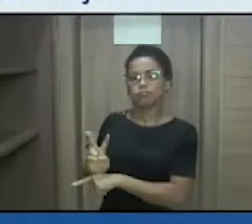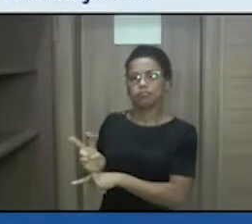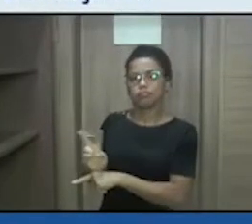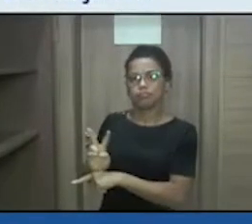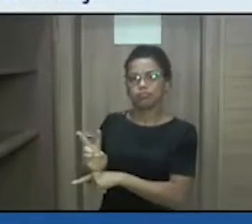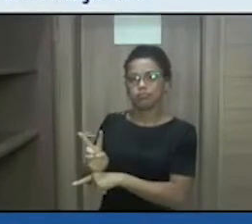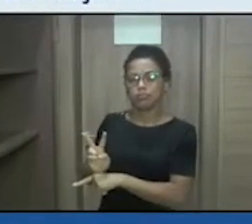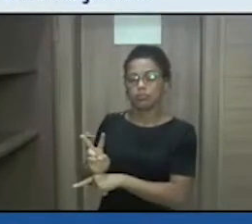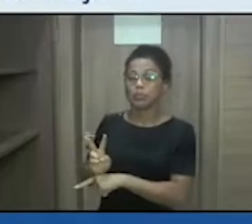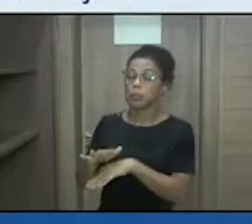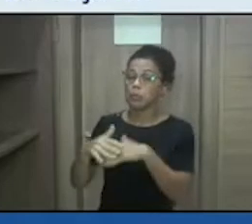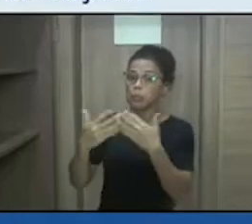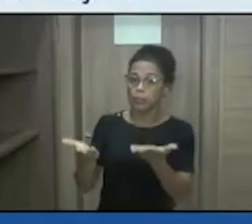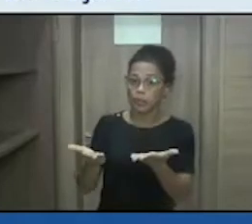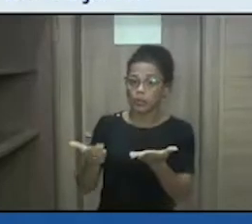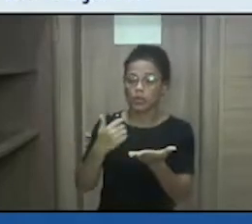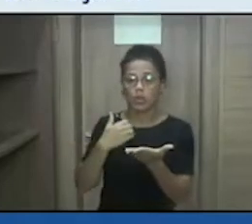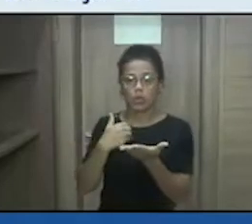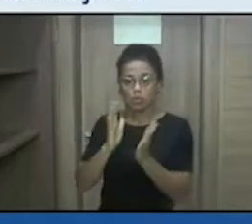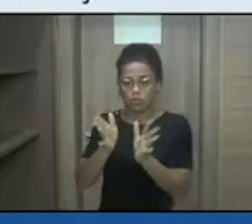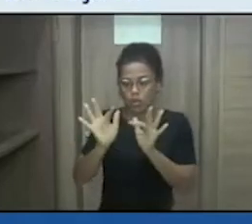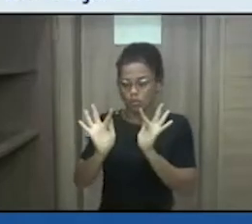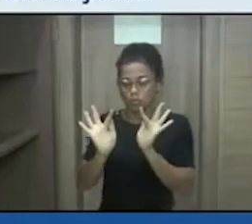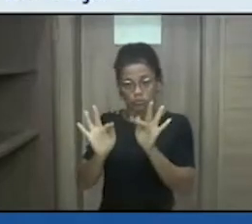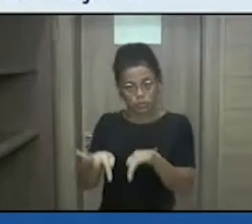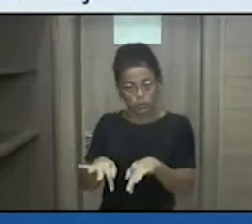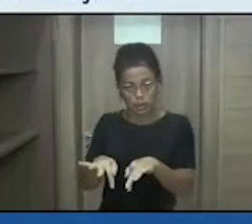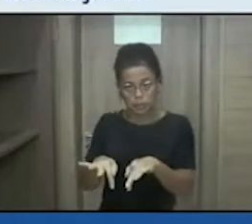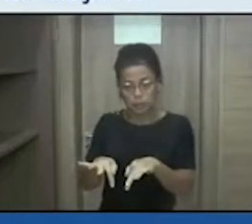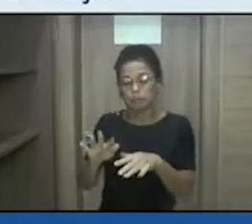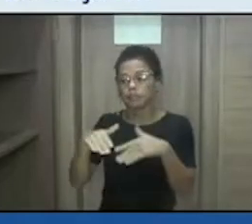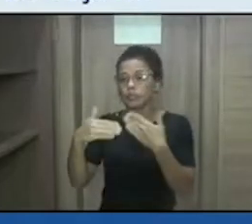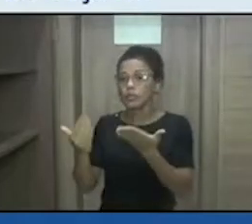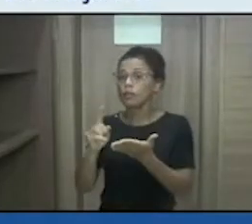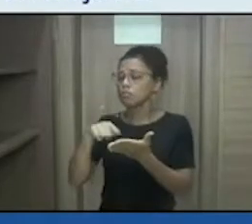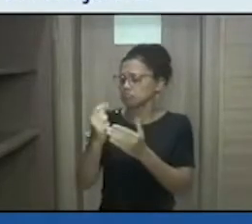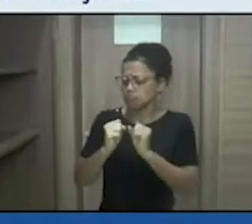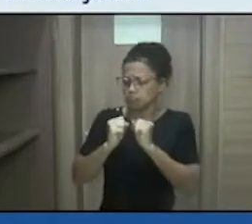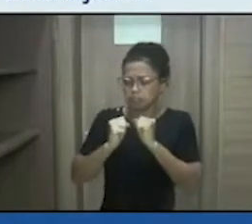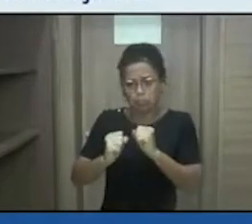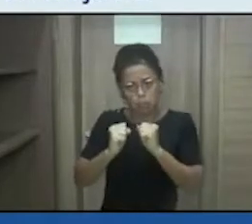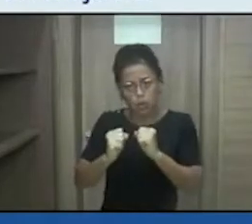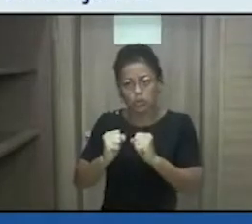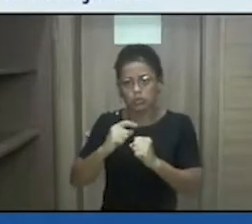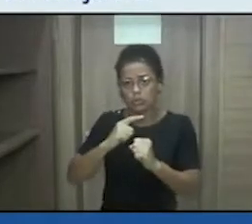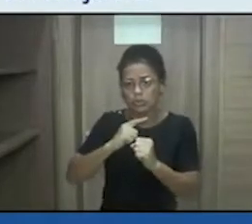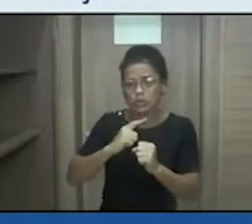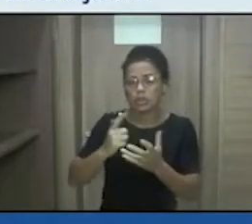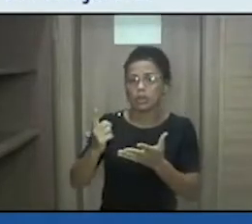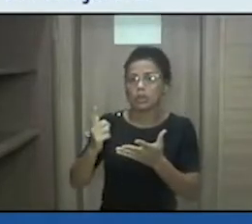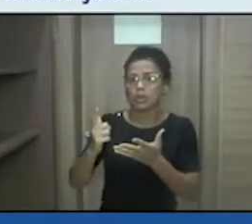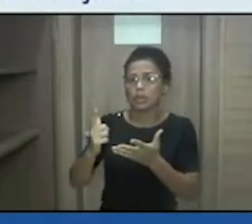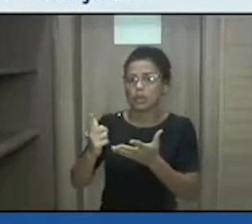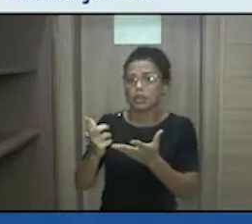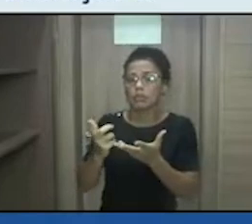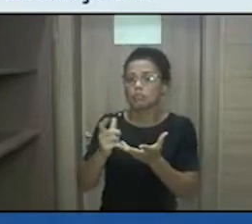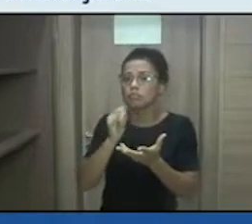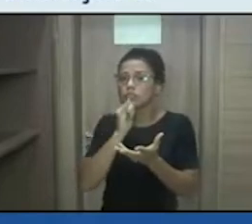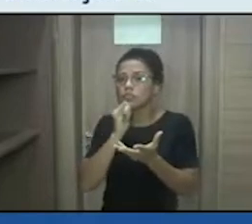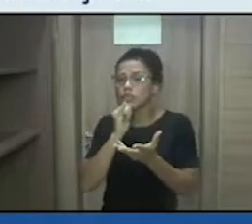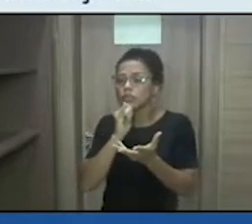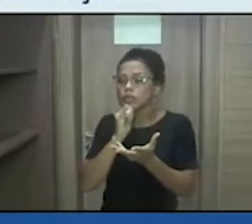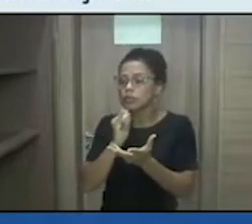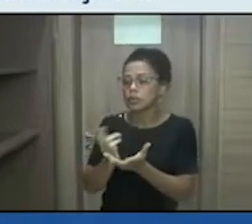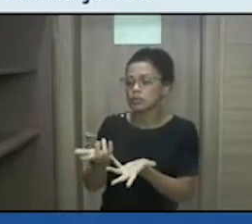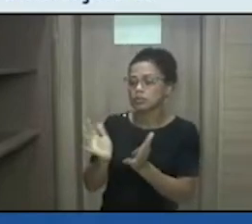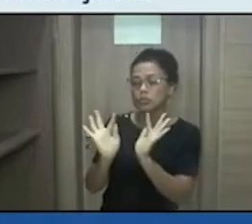contratos. Bom, já estou finalizando, e aí a gente poderia, né, trazer aí uma síntese. Soninha, no final,